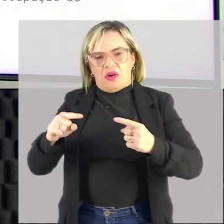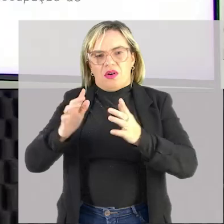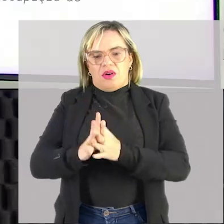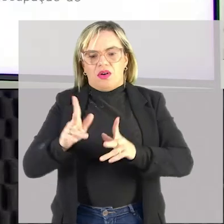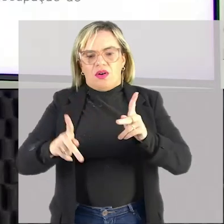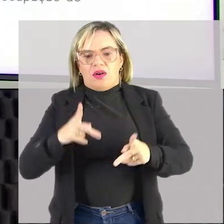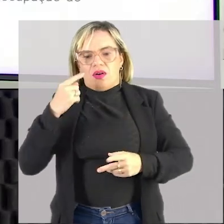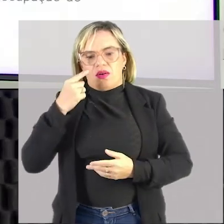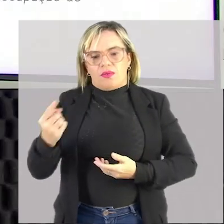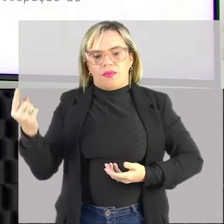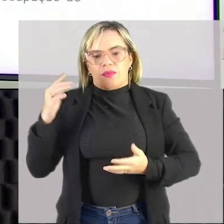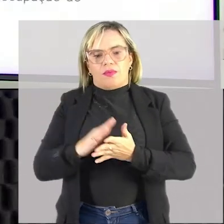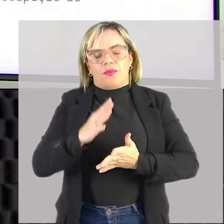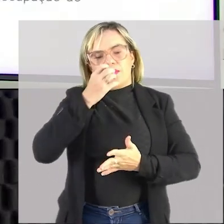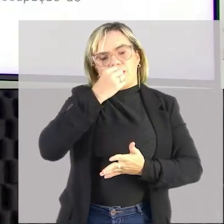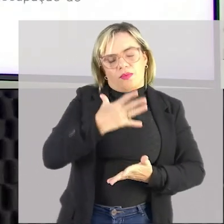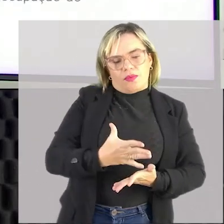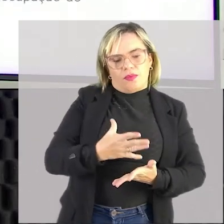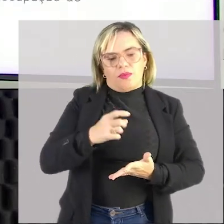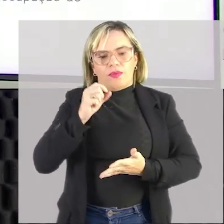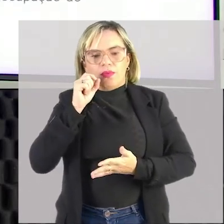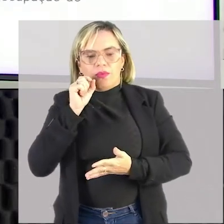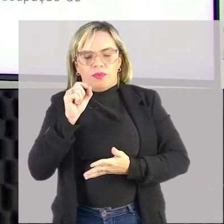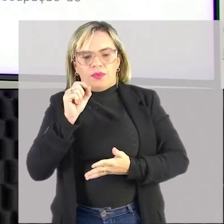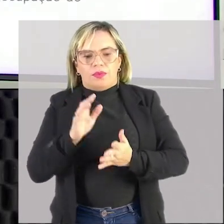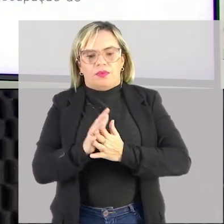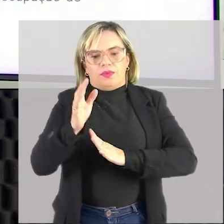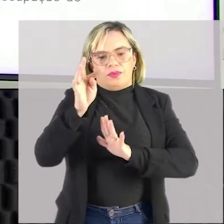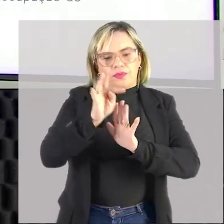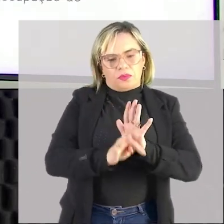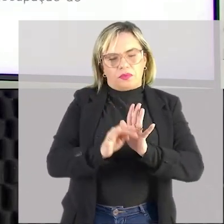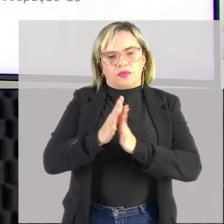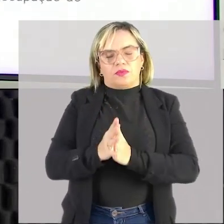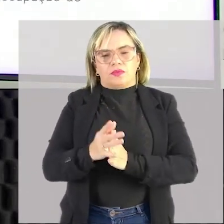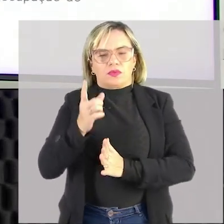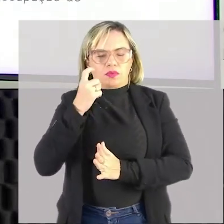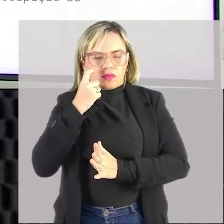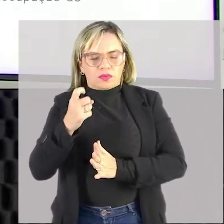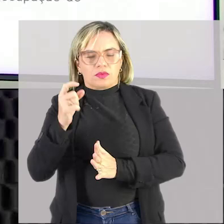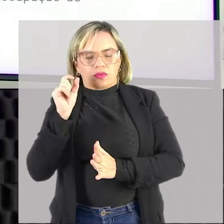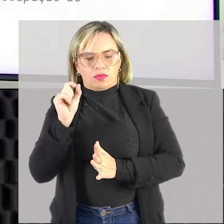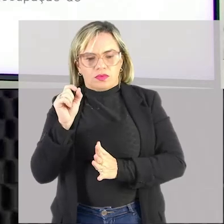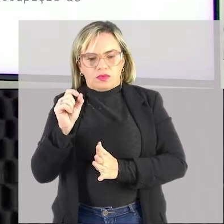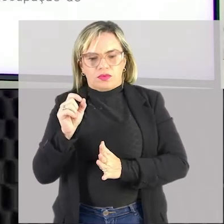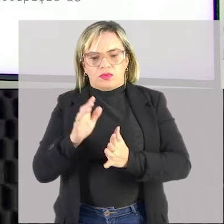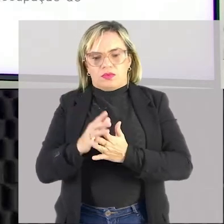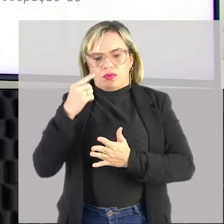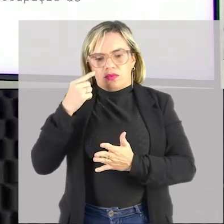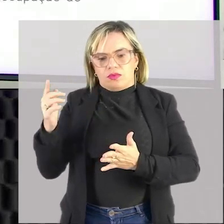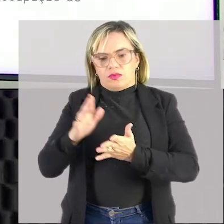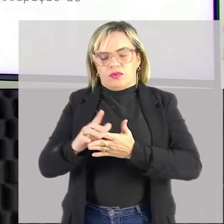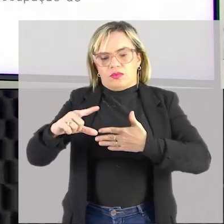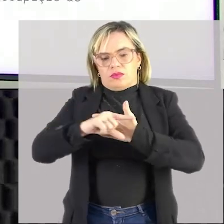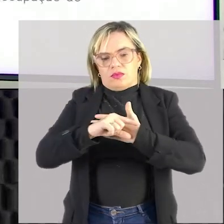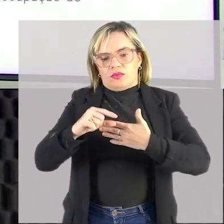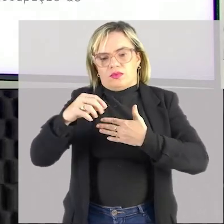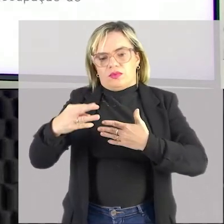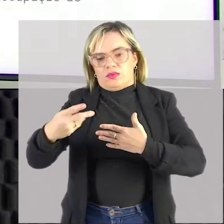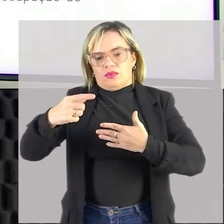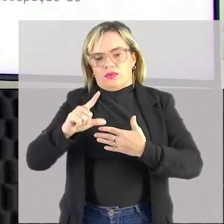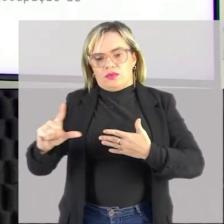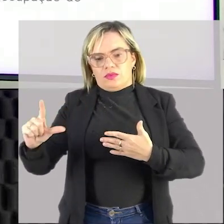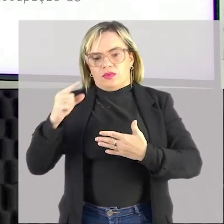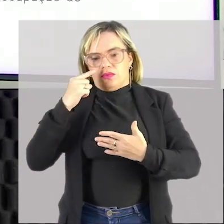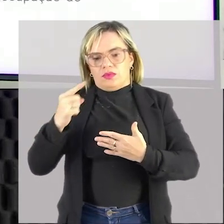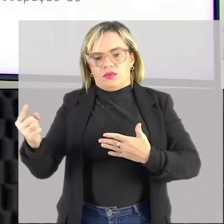Gado. Bom, gente, é um texto muito interessante, da Maria do Socorro Cabral, Caminhos do